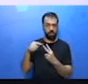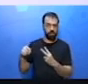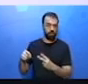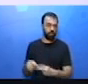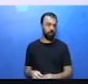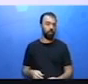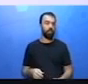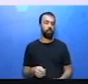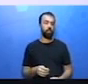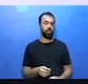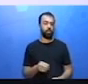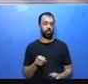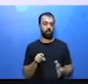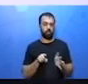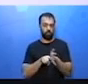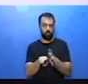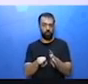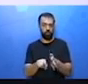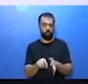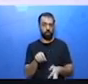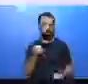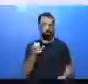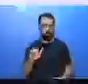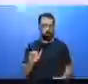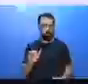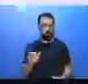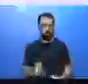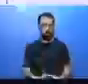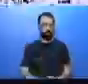Então, é a alternativa A.